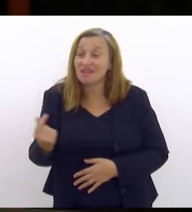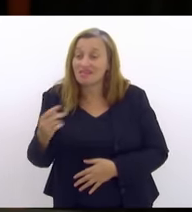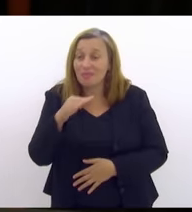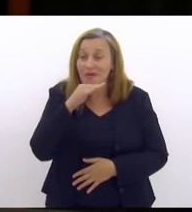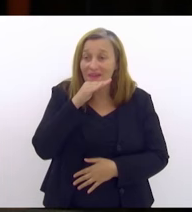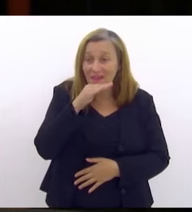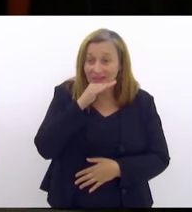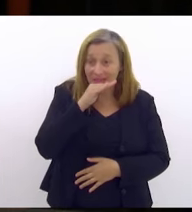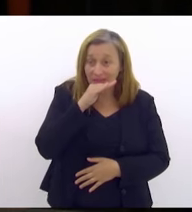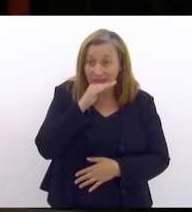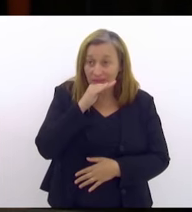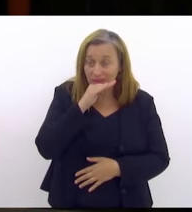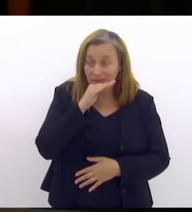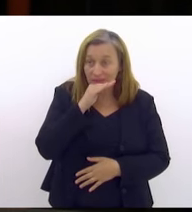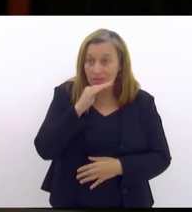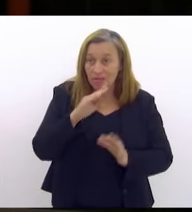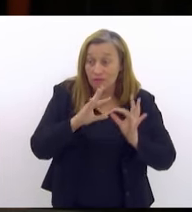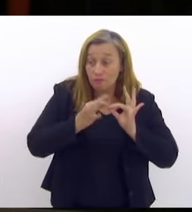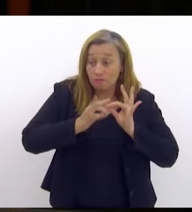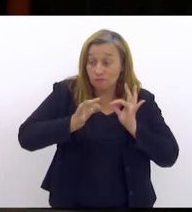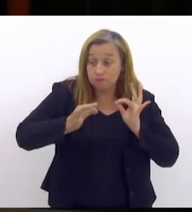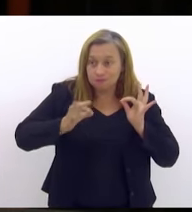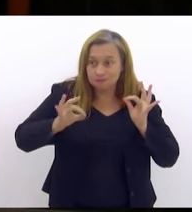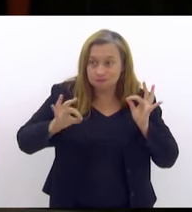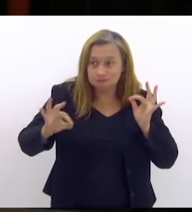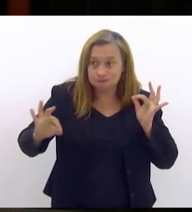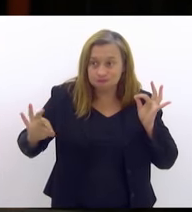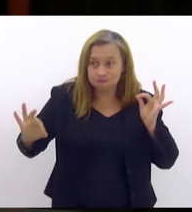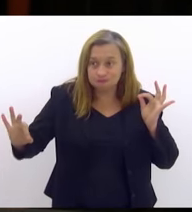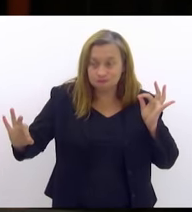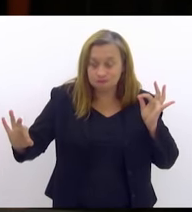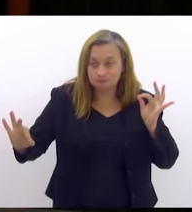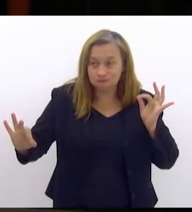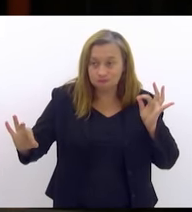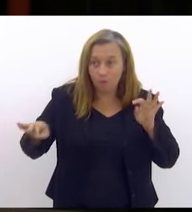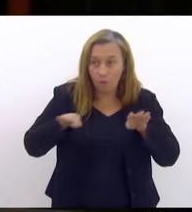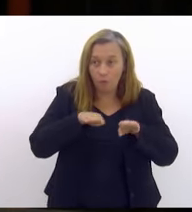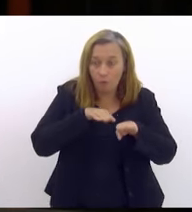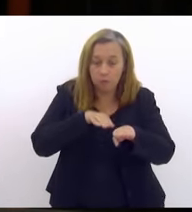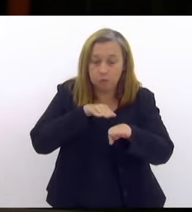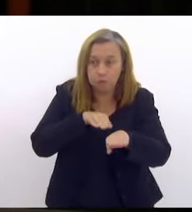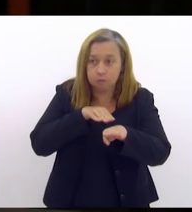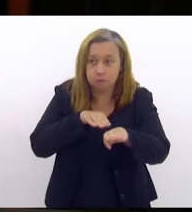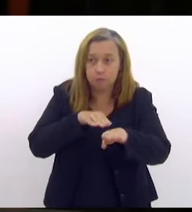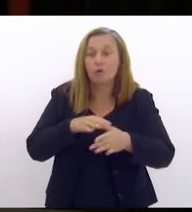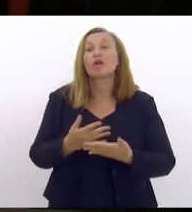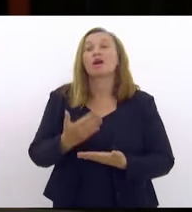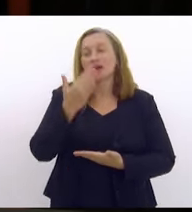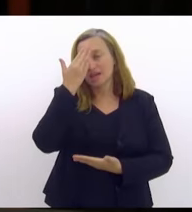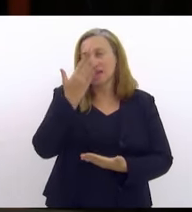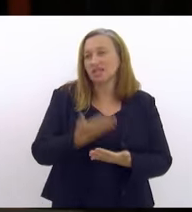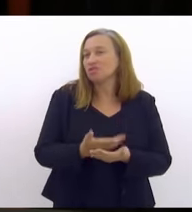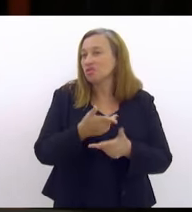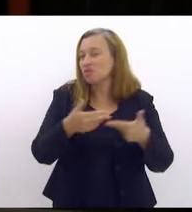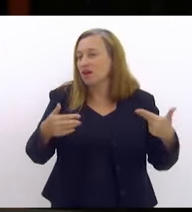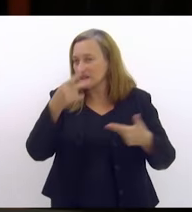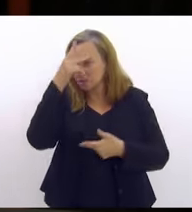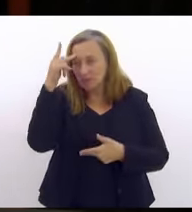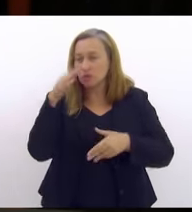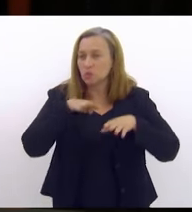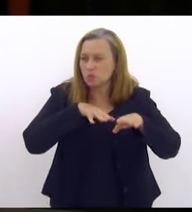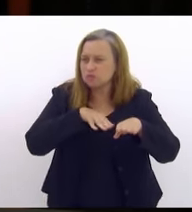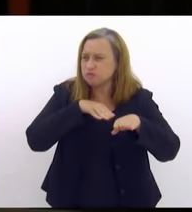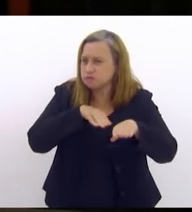Mangaratiba, que de lá para cá é uma distância, é um trânsito danado todo. Eu creio aí que muita gente acabou pegando muito